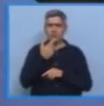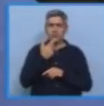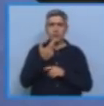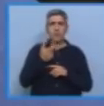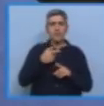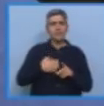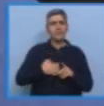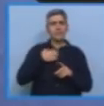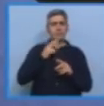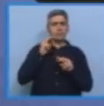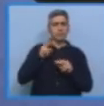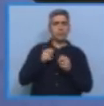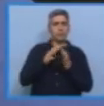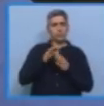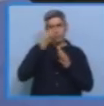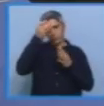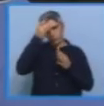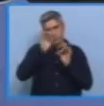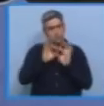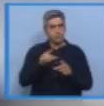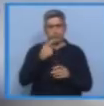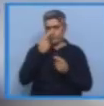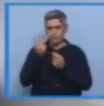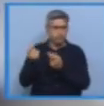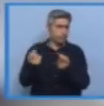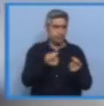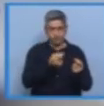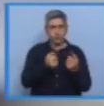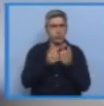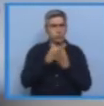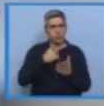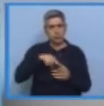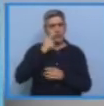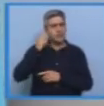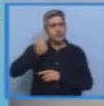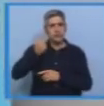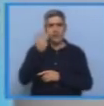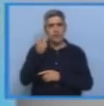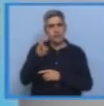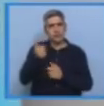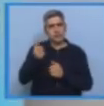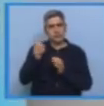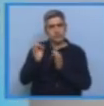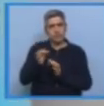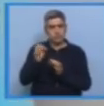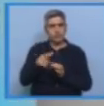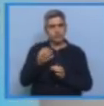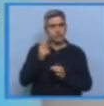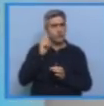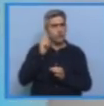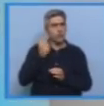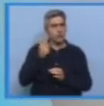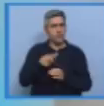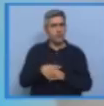neste sentido, estamos todos em comum. Ou seja, todos nós valorizamos a vida. E esse é um facto